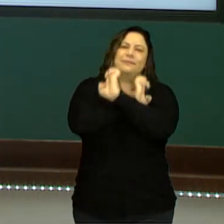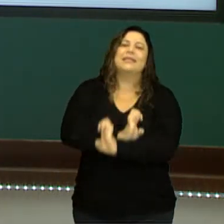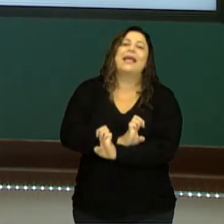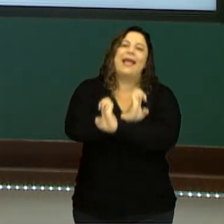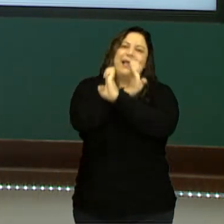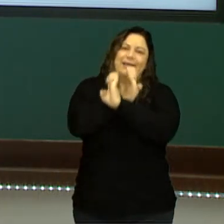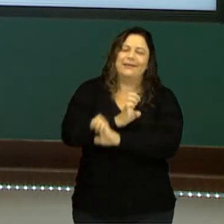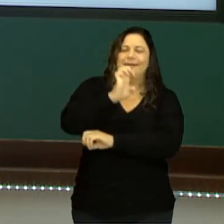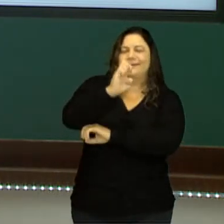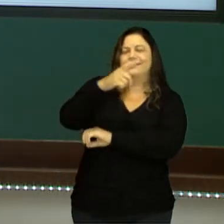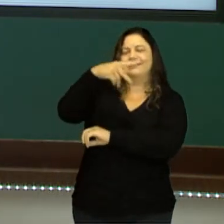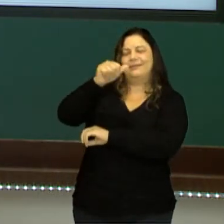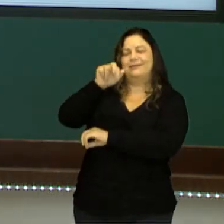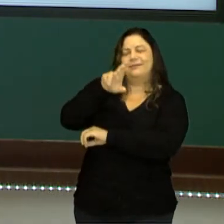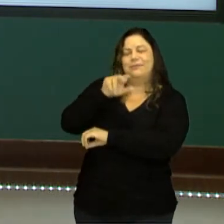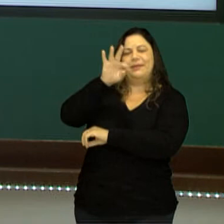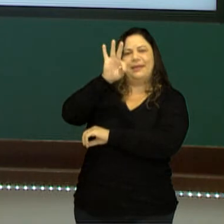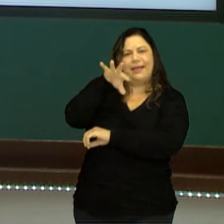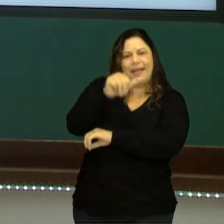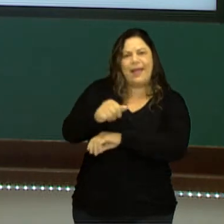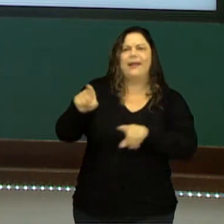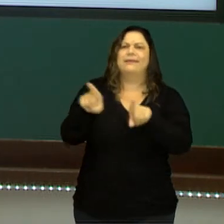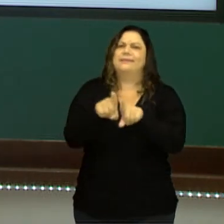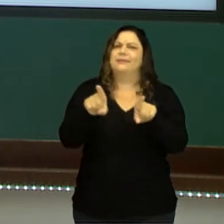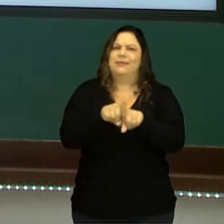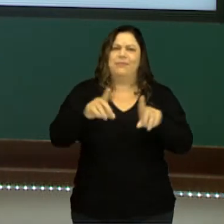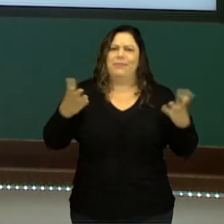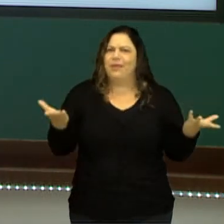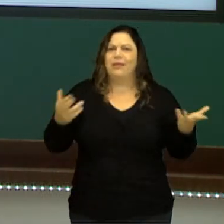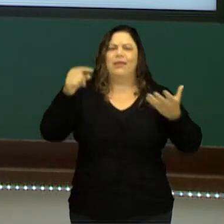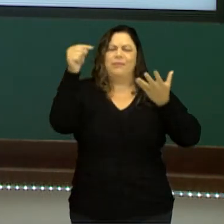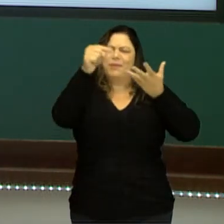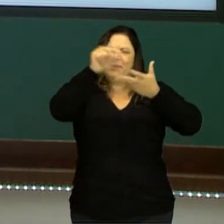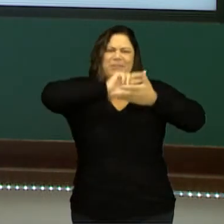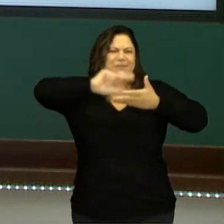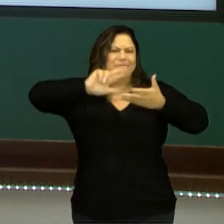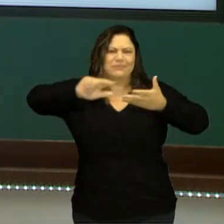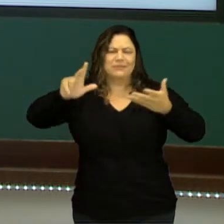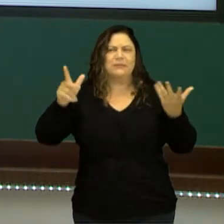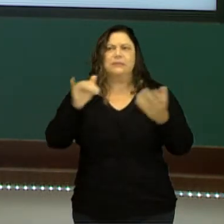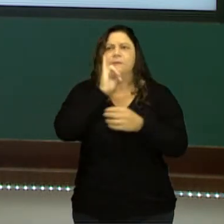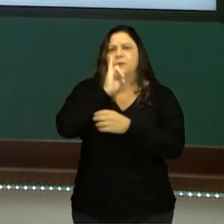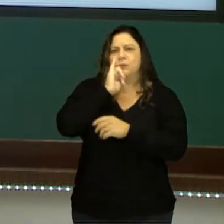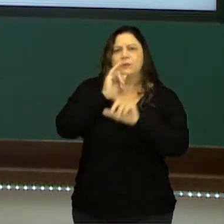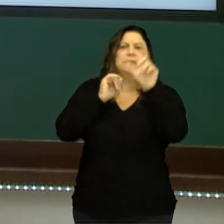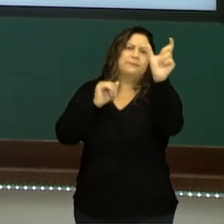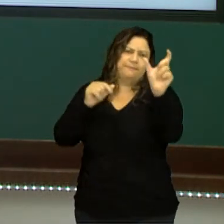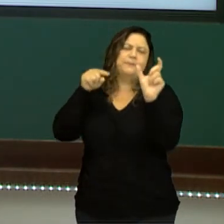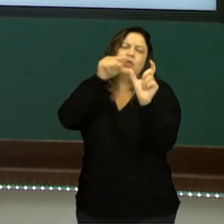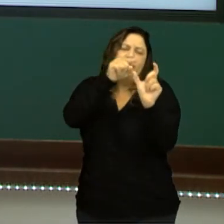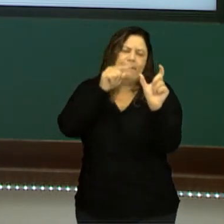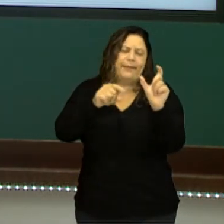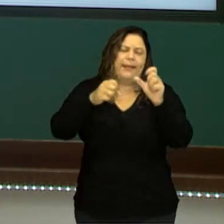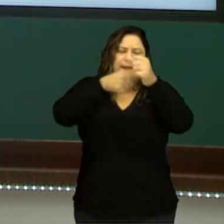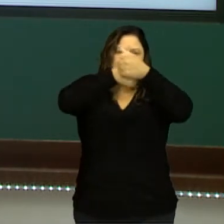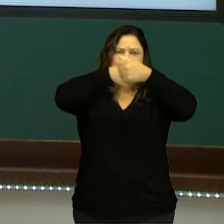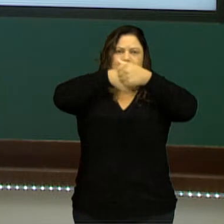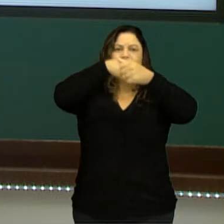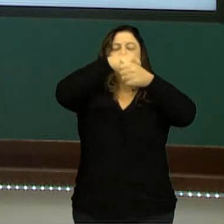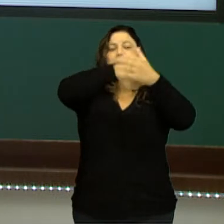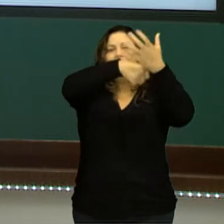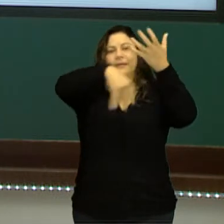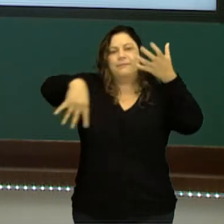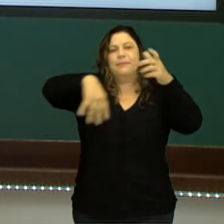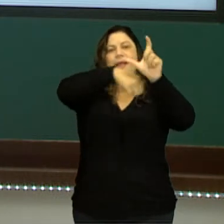As pessoas usam figuras, imagens, setas, cores, né, para deixar algo esteticamente colorido, chamar a atenção